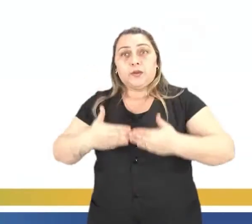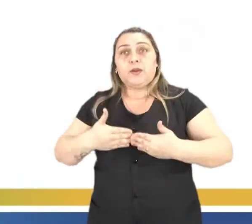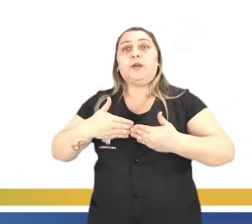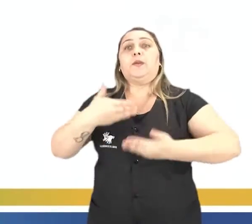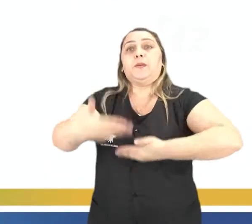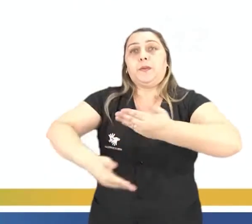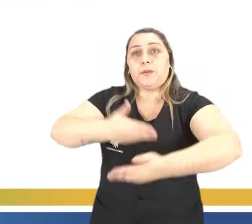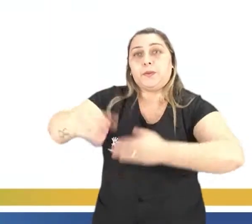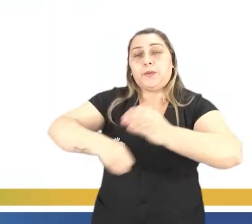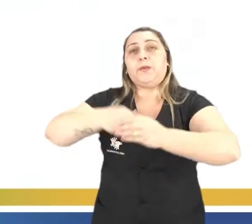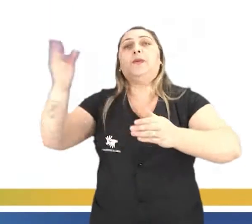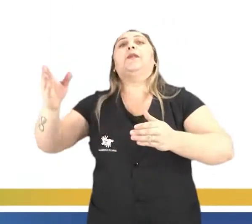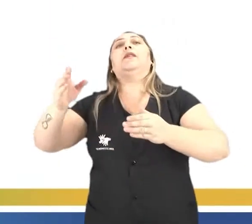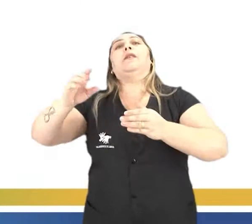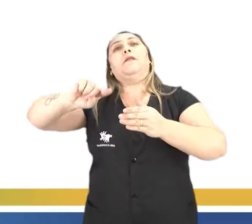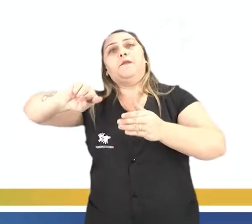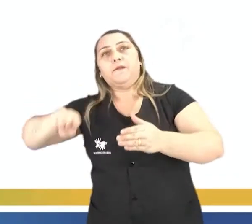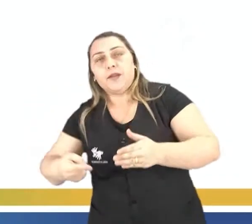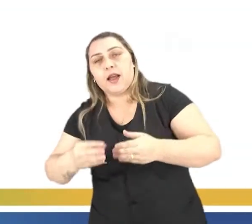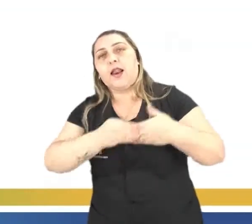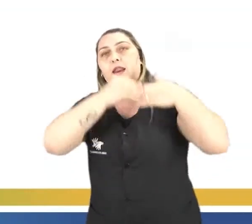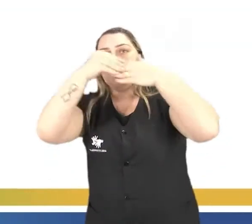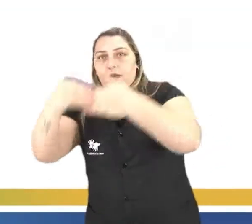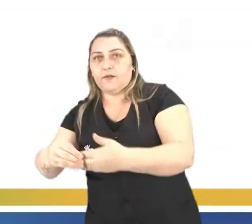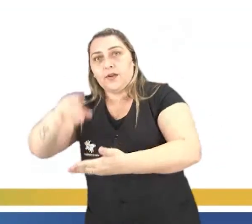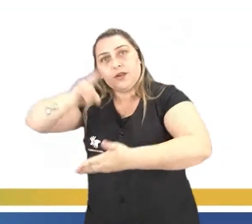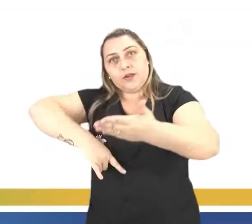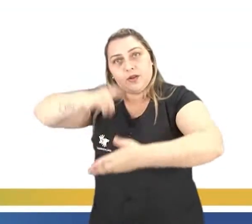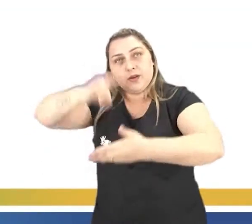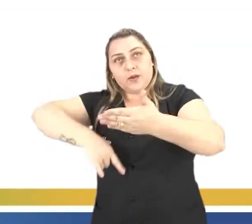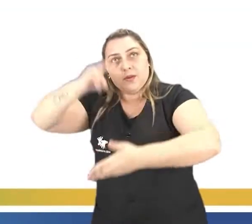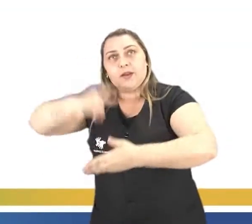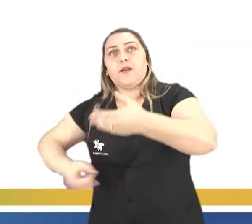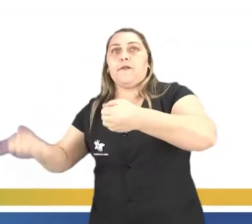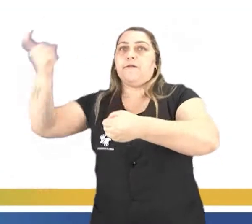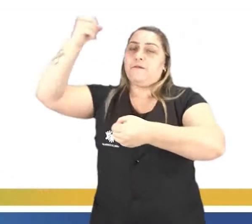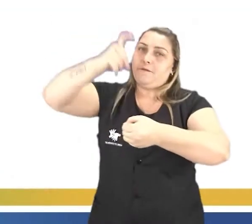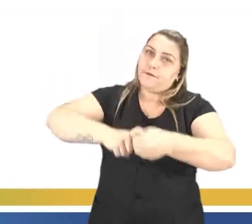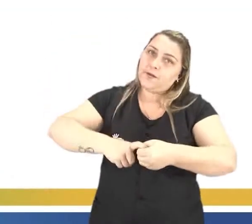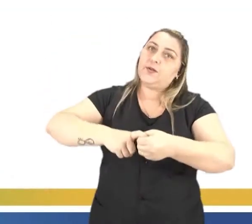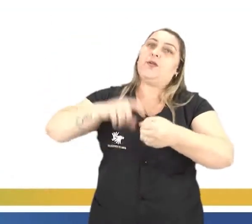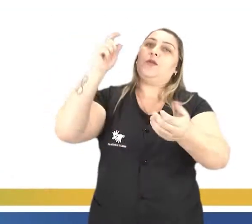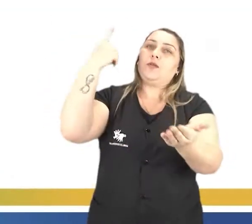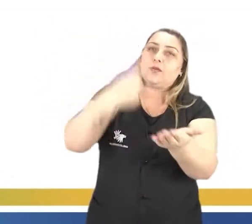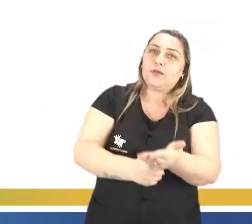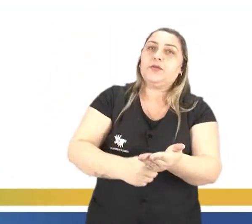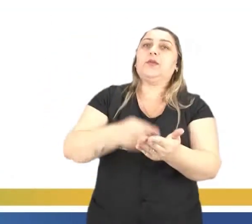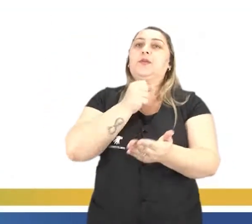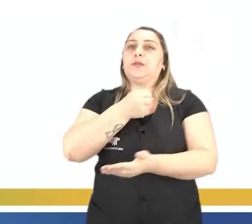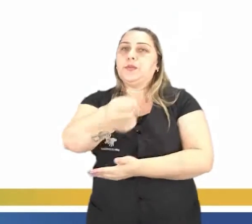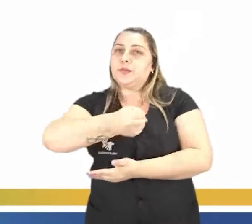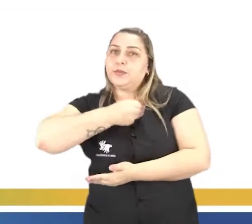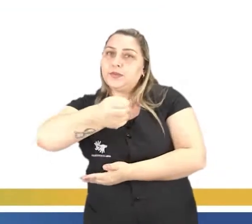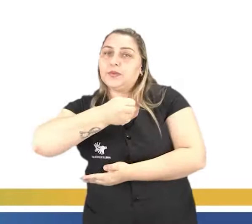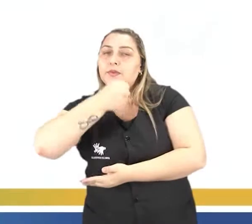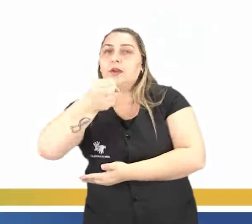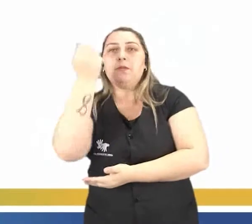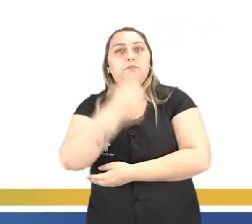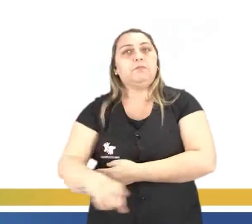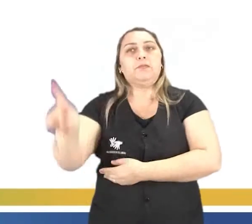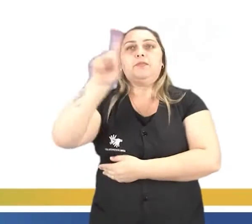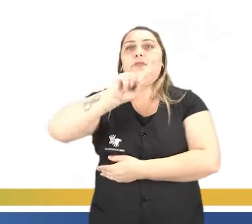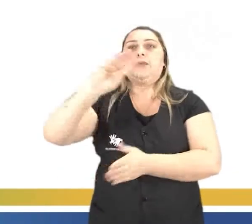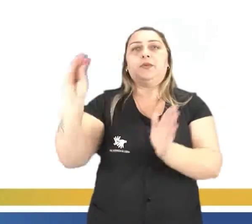levou seus documentos ao Palácio do Buriti, vírgula, voltou ao Ministério e marcou a entrevista, tá bom? Então aí eu não precisei